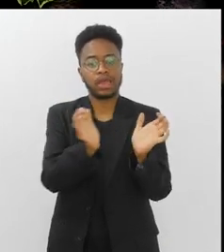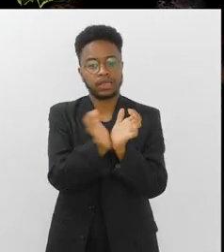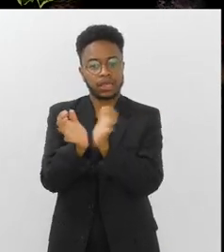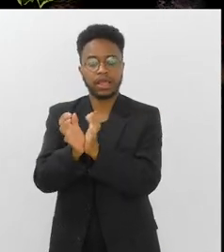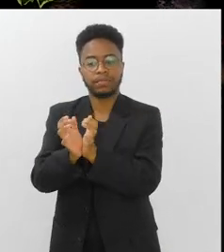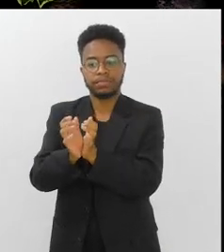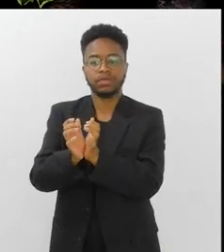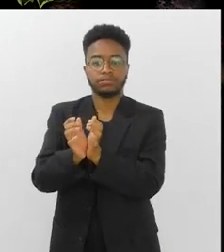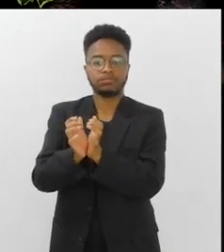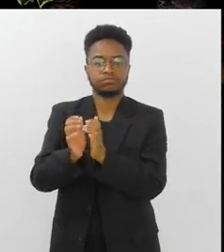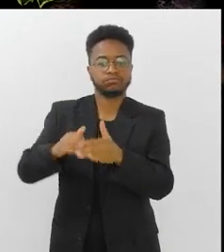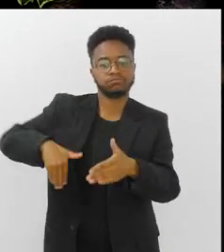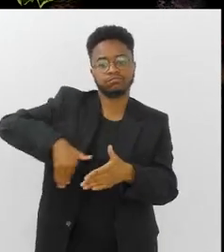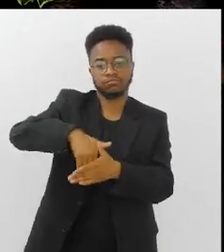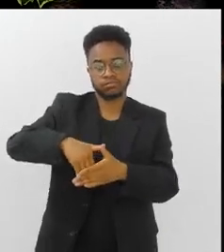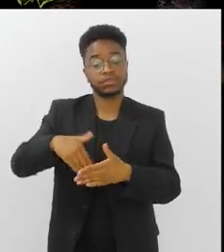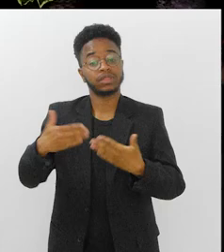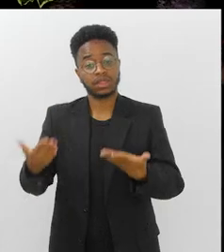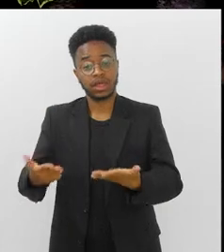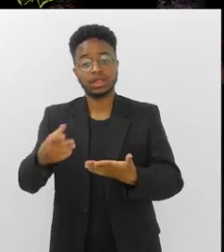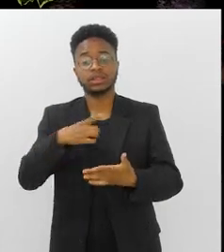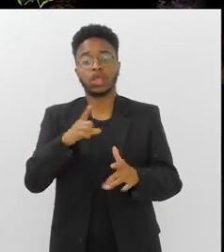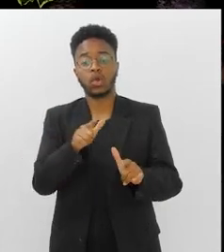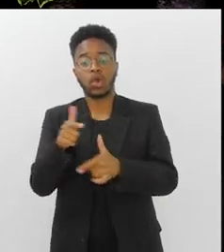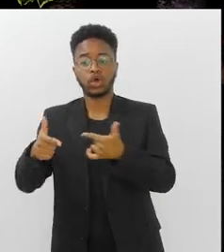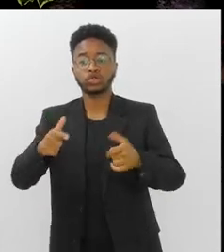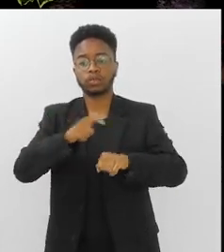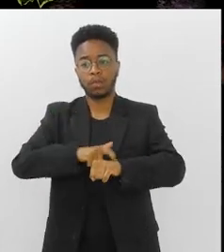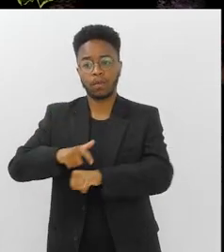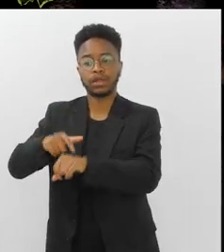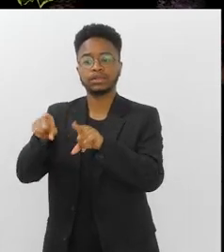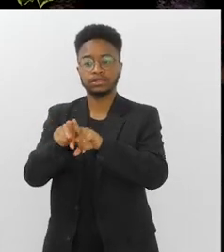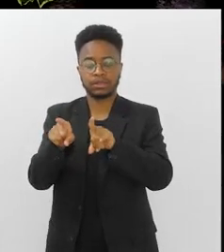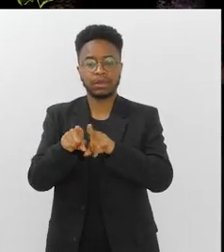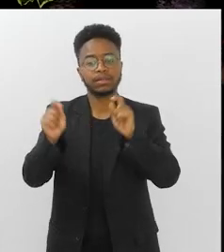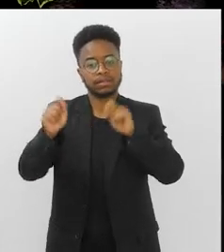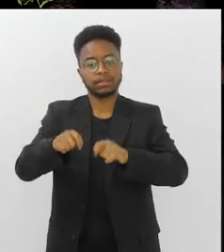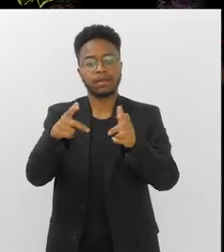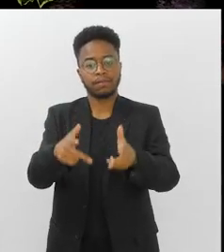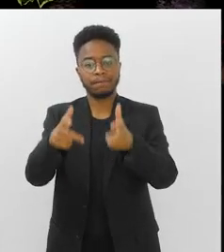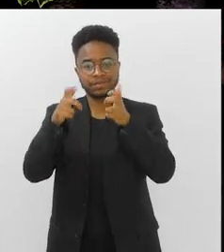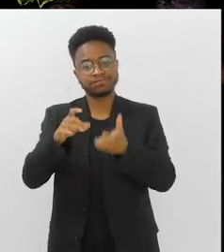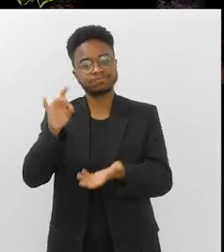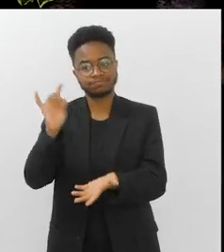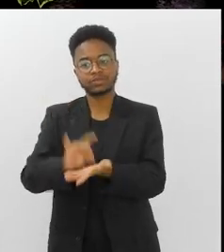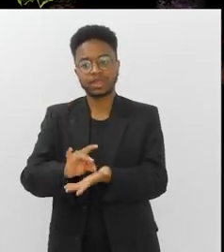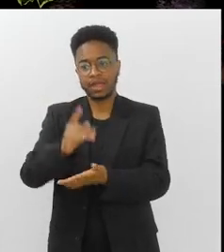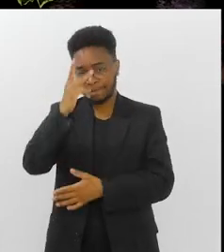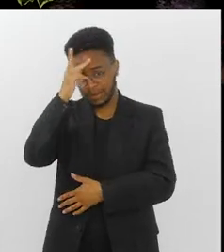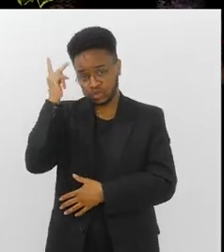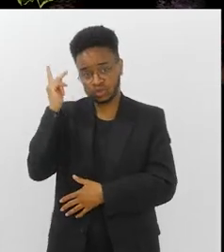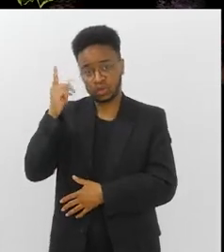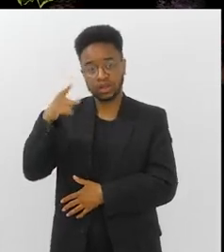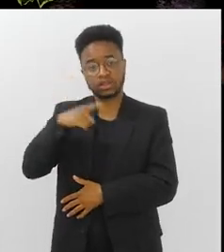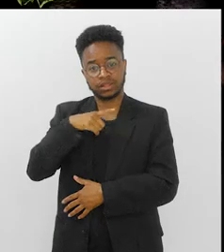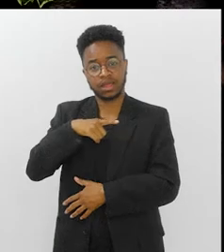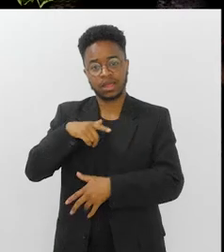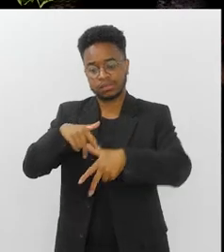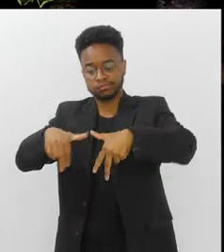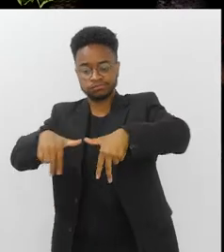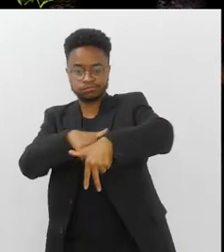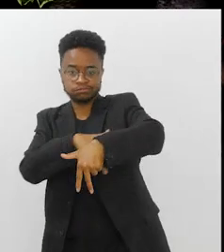atacando né E aí em outros momentos é possível eu perceber que ele realmente fica ali se